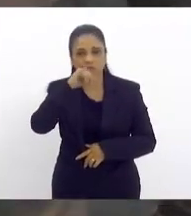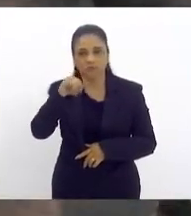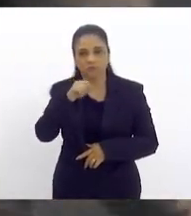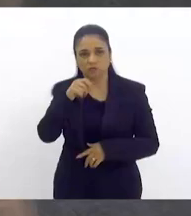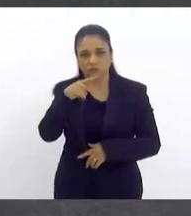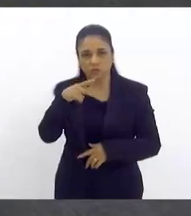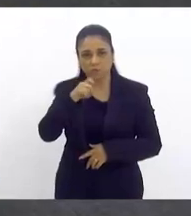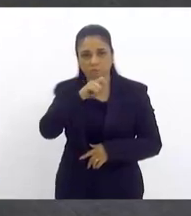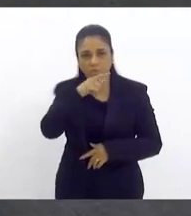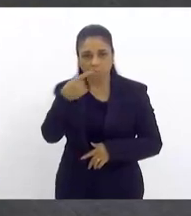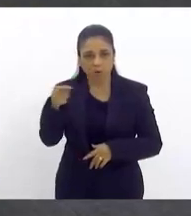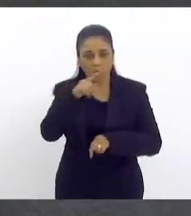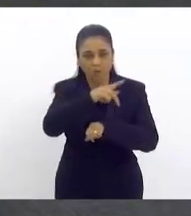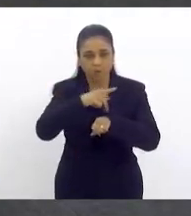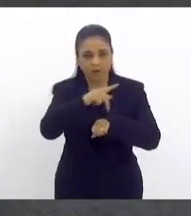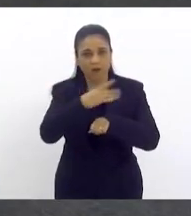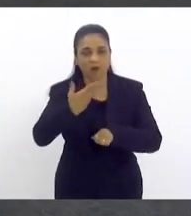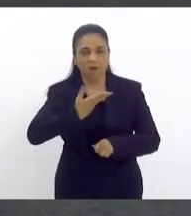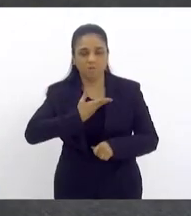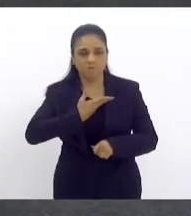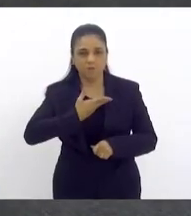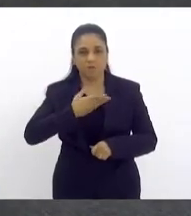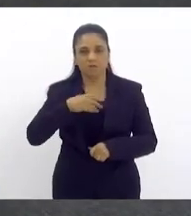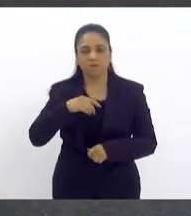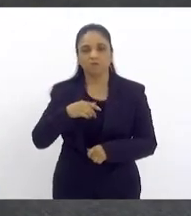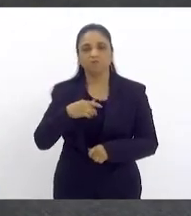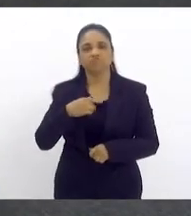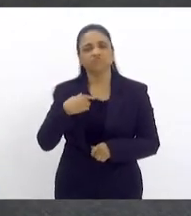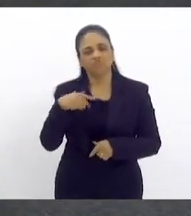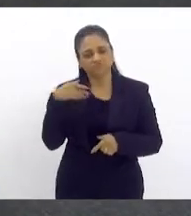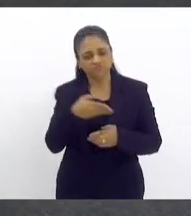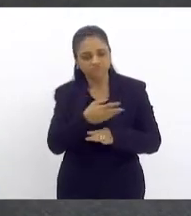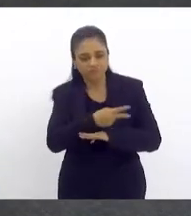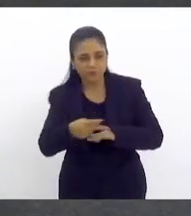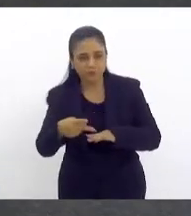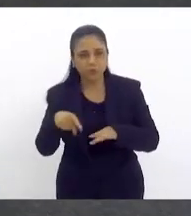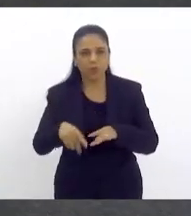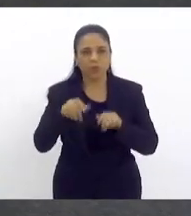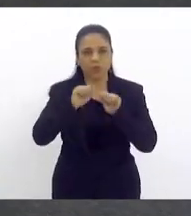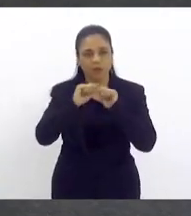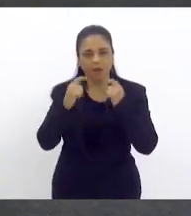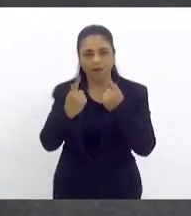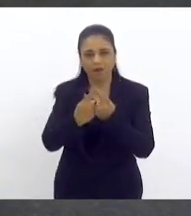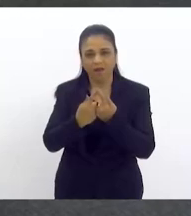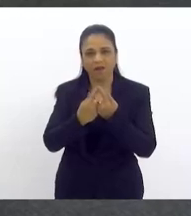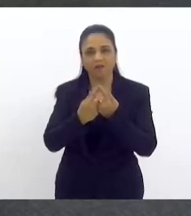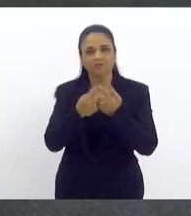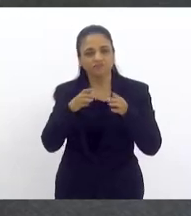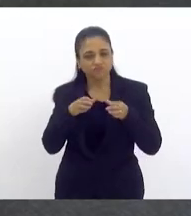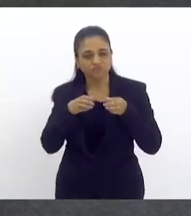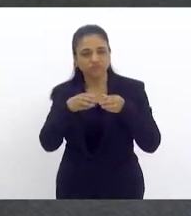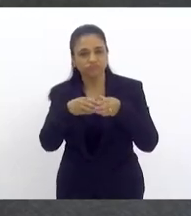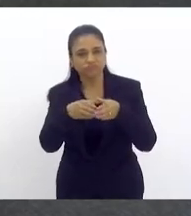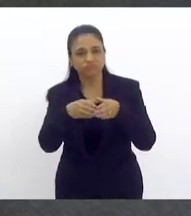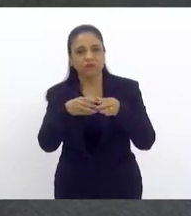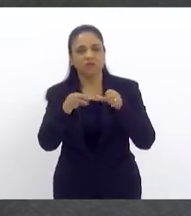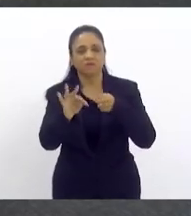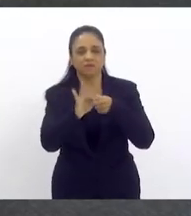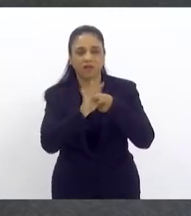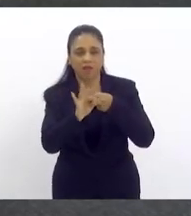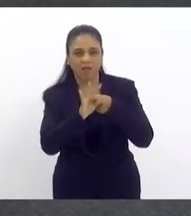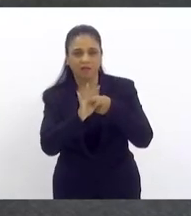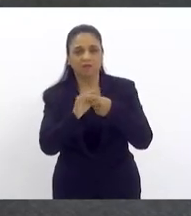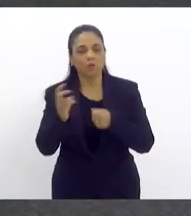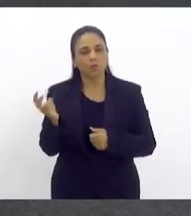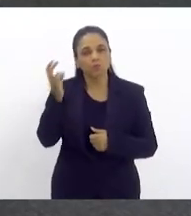meu querido amigo meu e ele esteve aqui ontem na alerj com a cooperação para discutir a cooperação técnica a cooperação